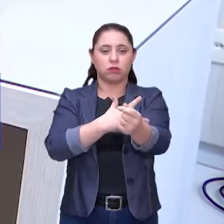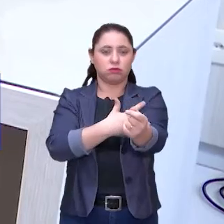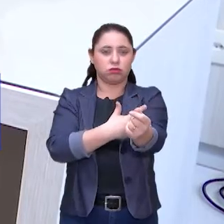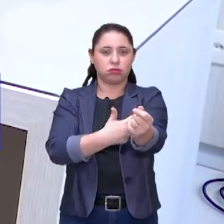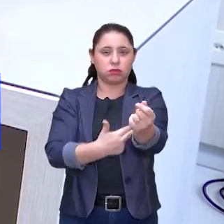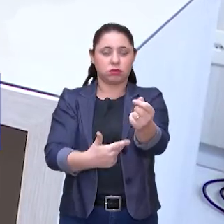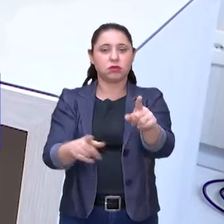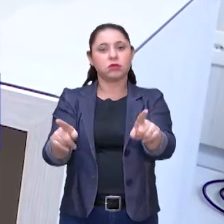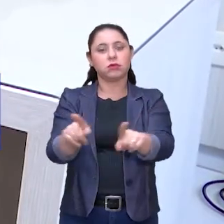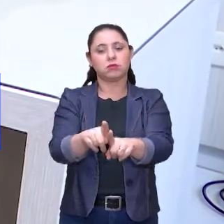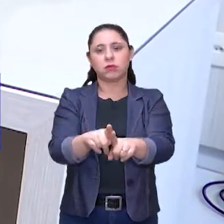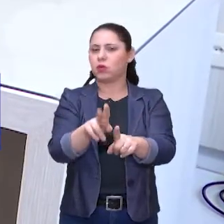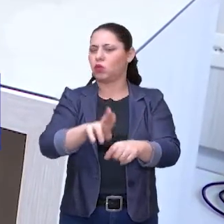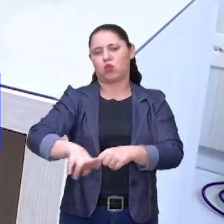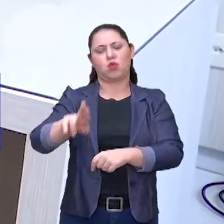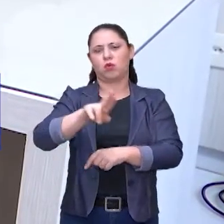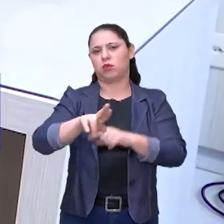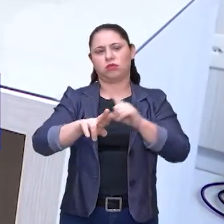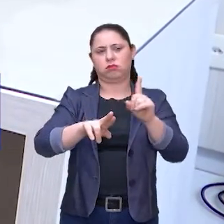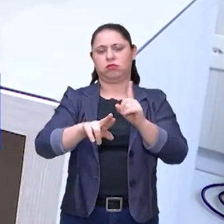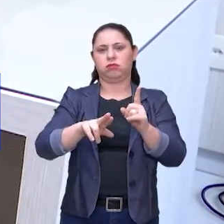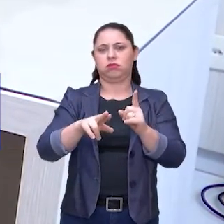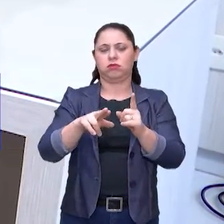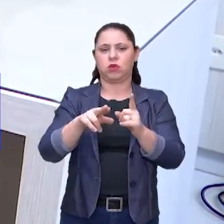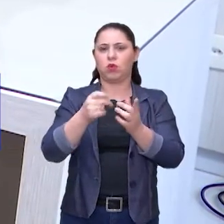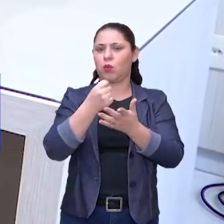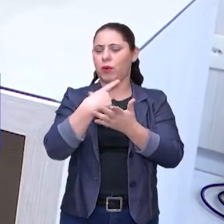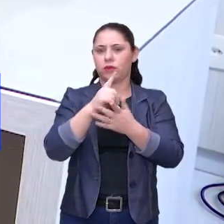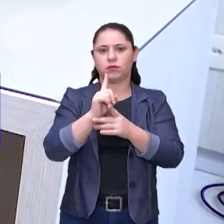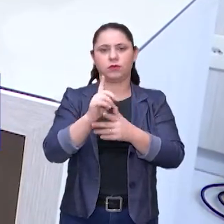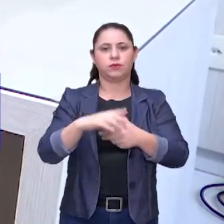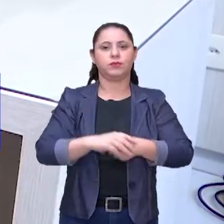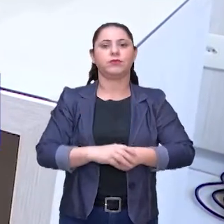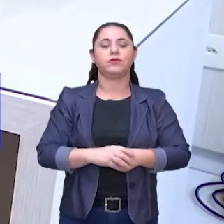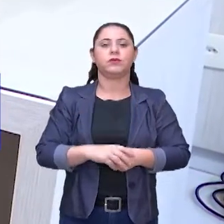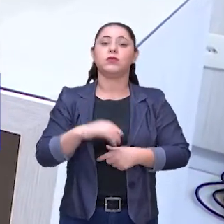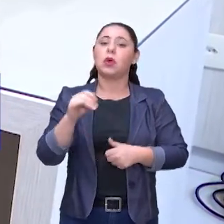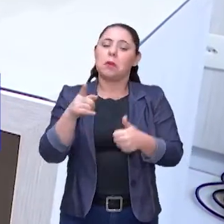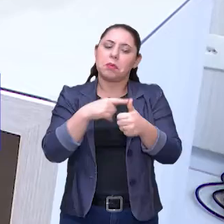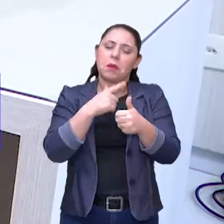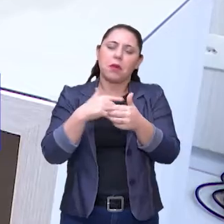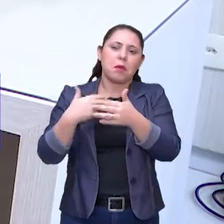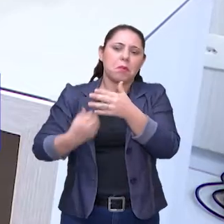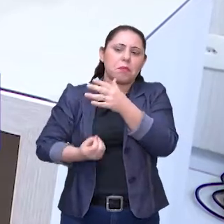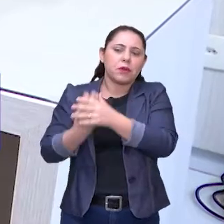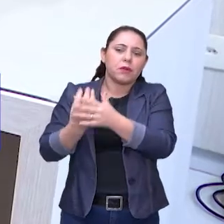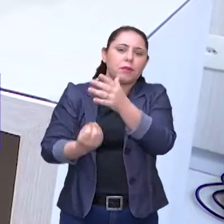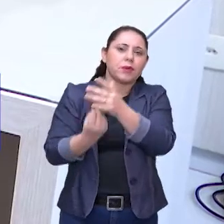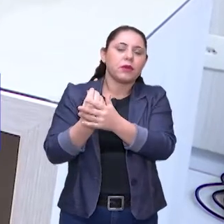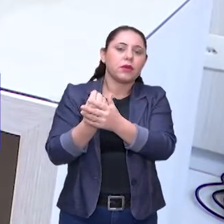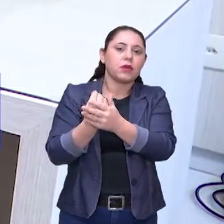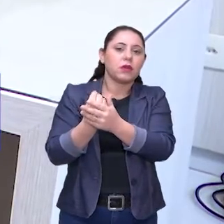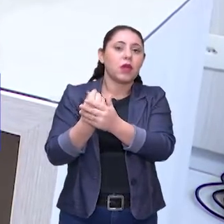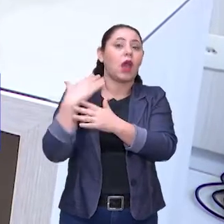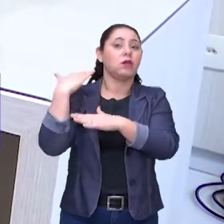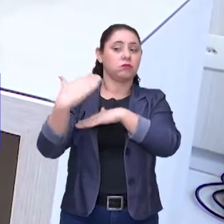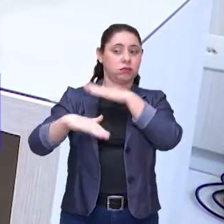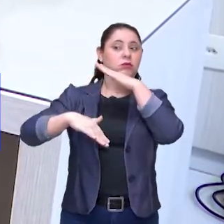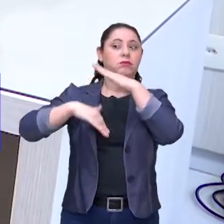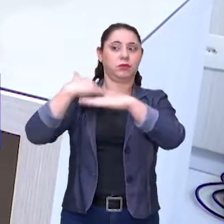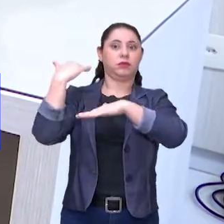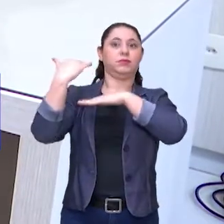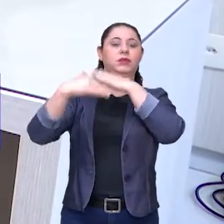subcutânea. Alguns são por via endovenosa. Praticamente a gente não utiliza mais essas medicações,